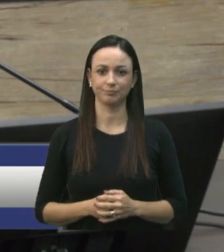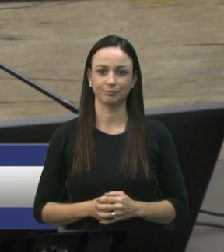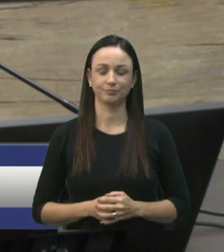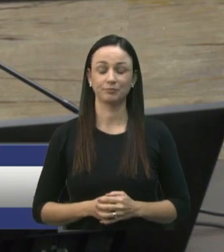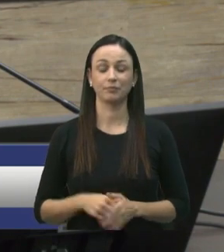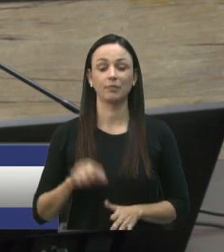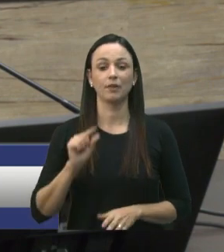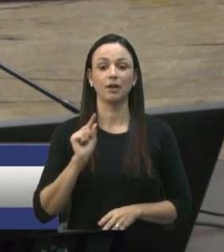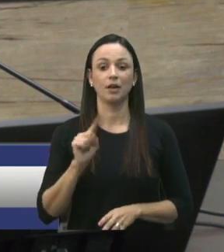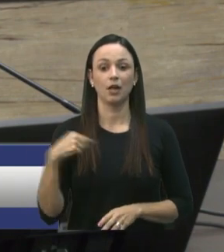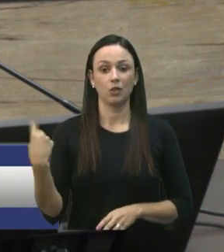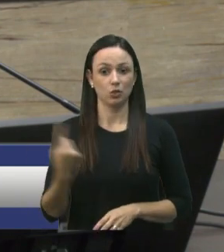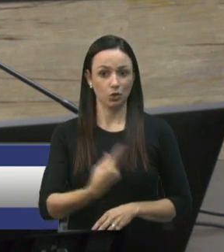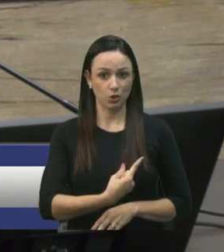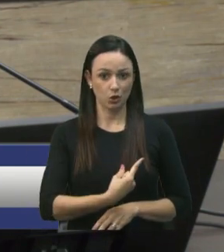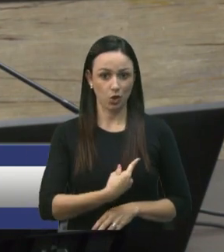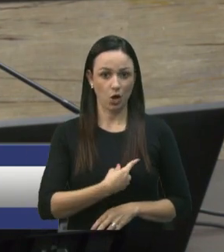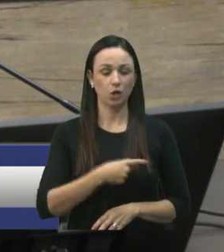que nós